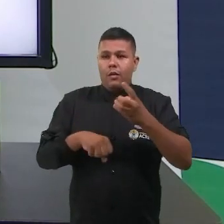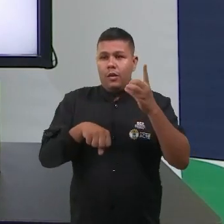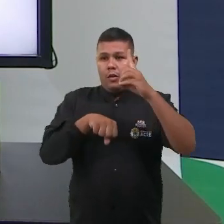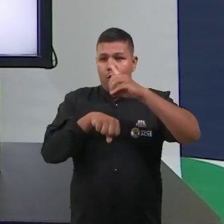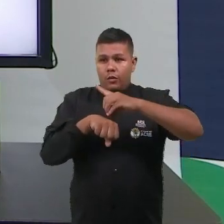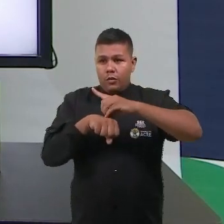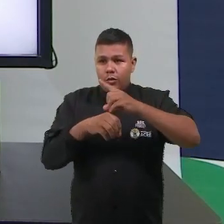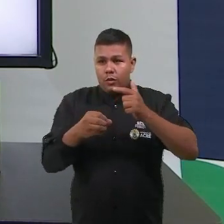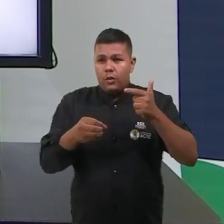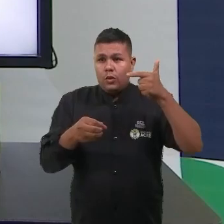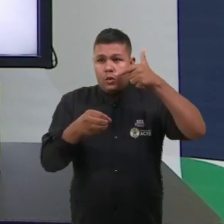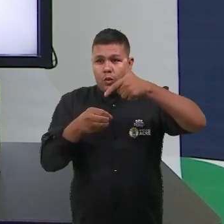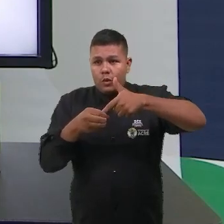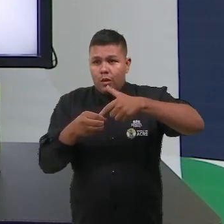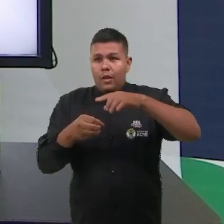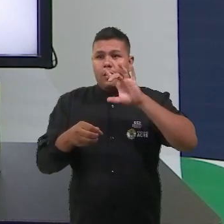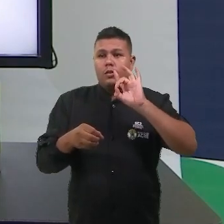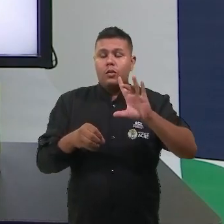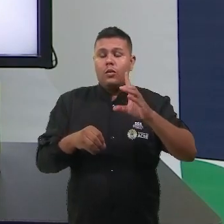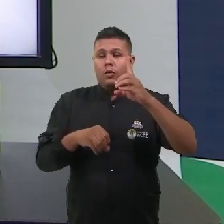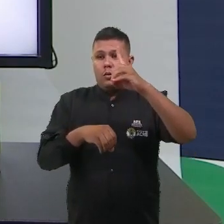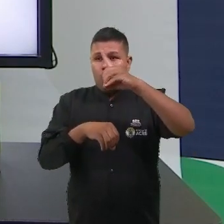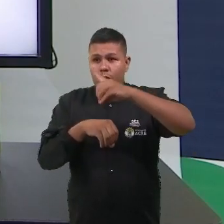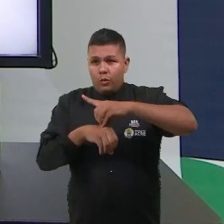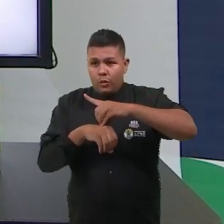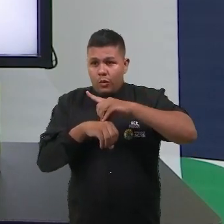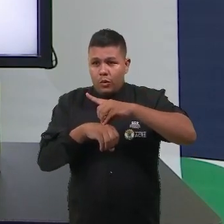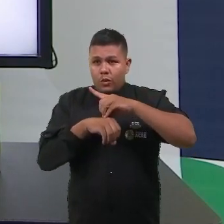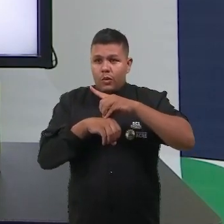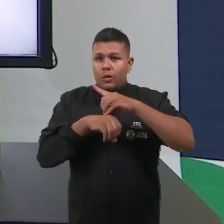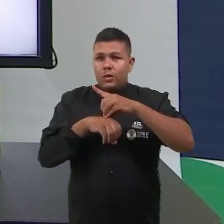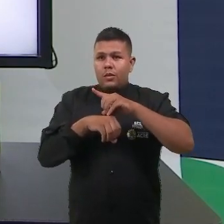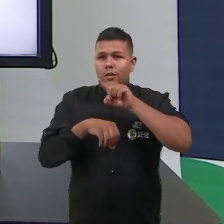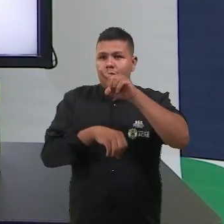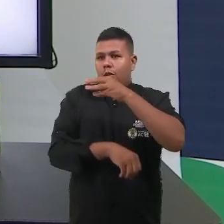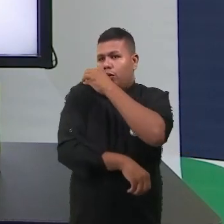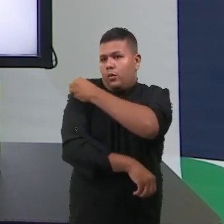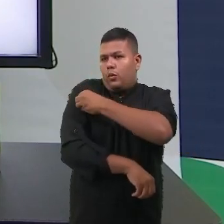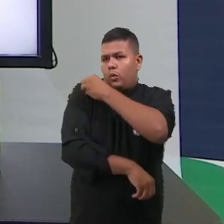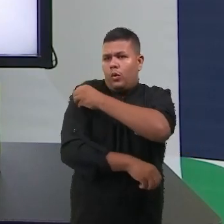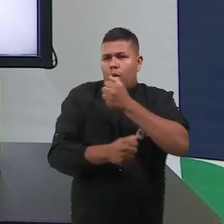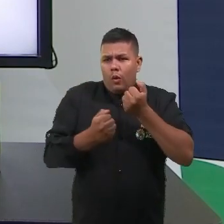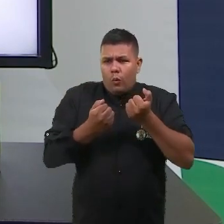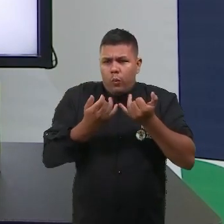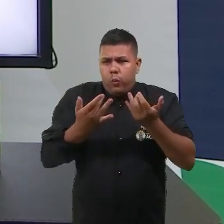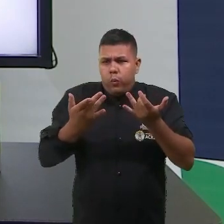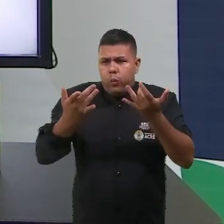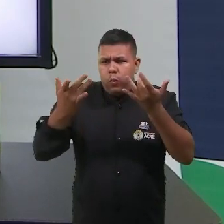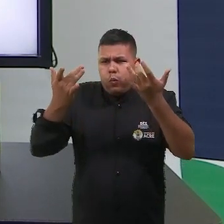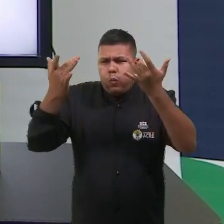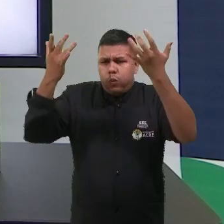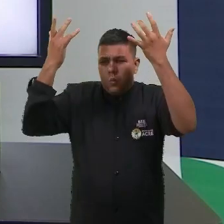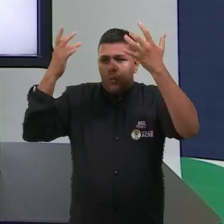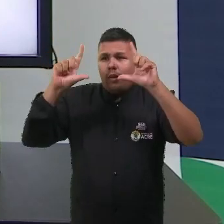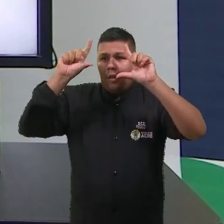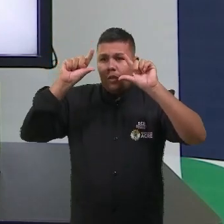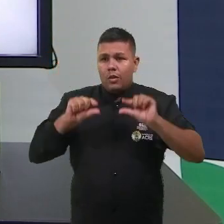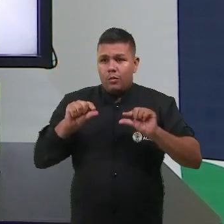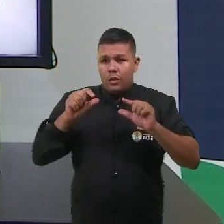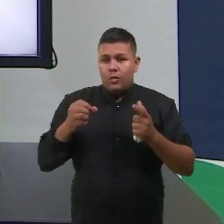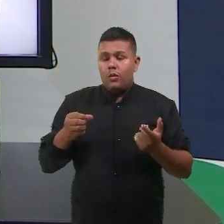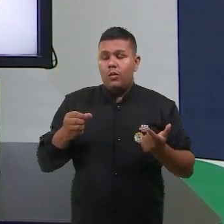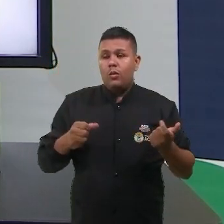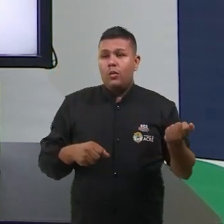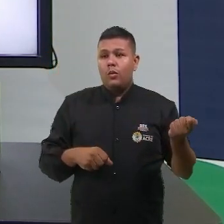um biocombustível, o seu teor de poluição ele é menor em relação à gasolina, que é menor em relação